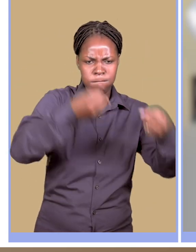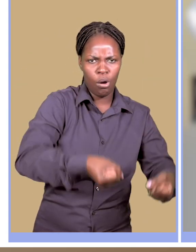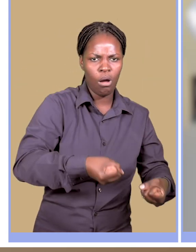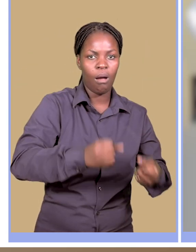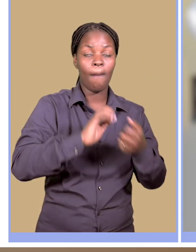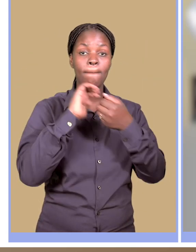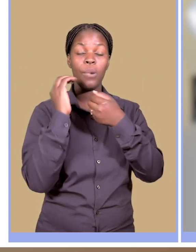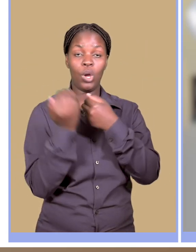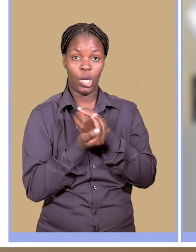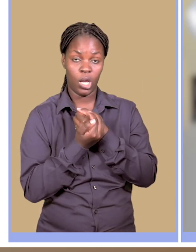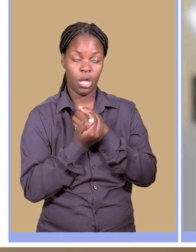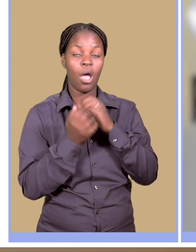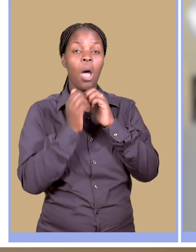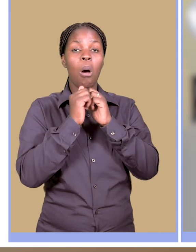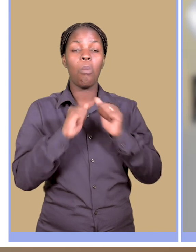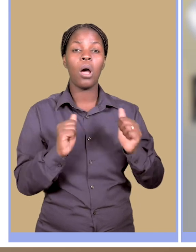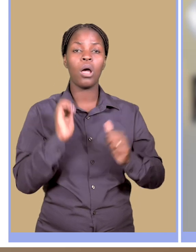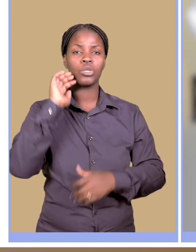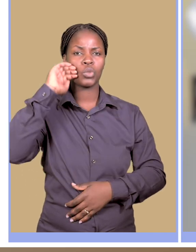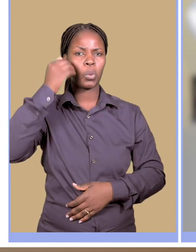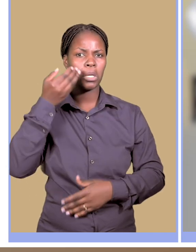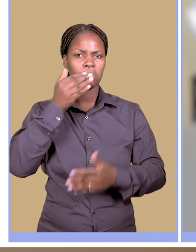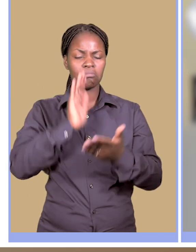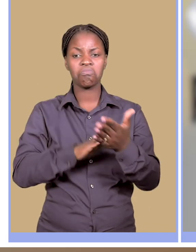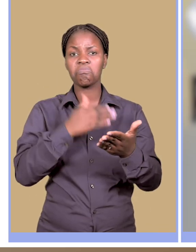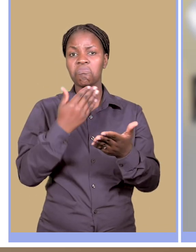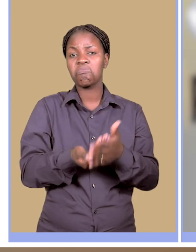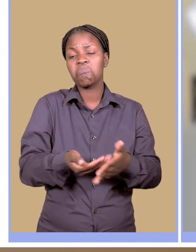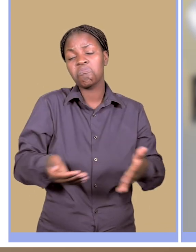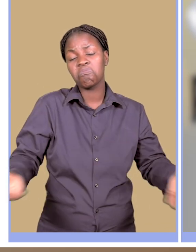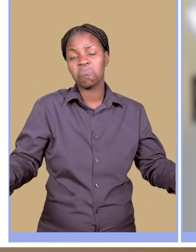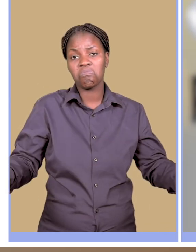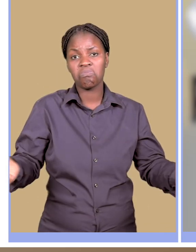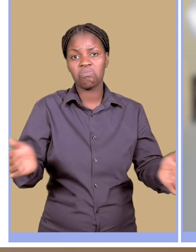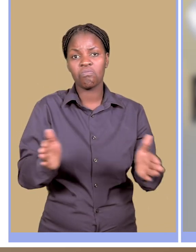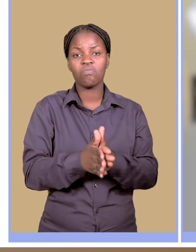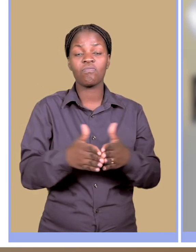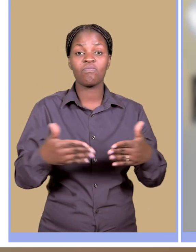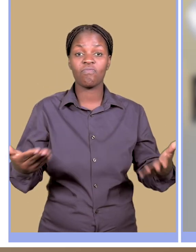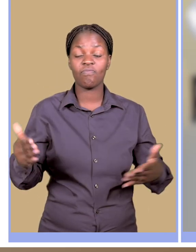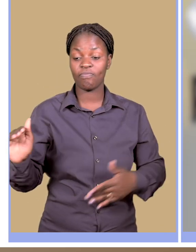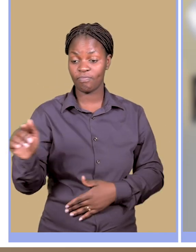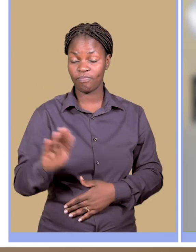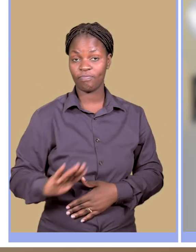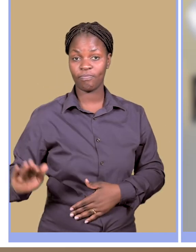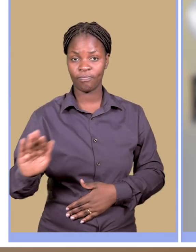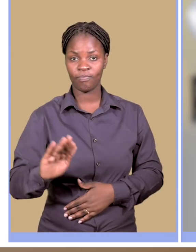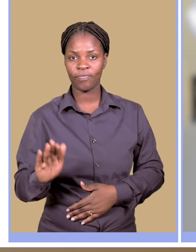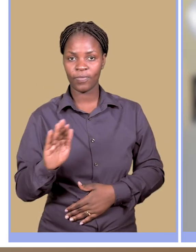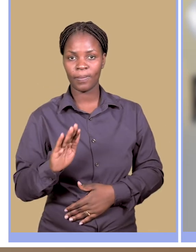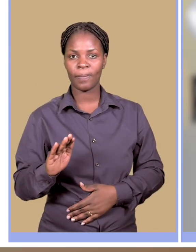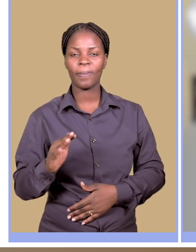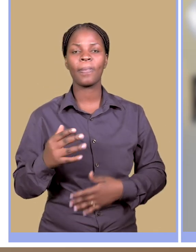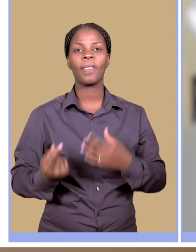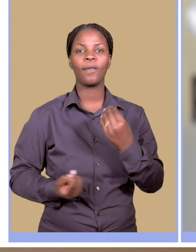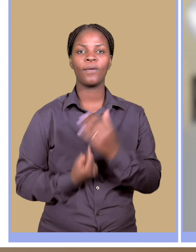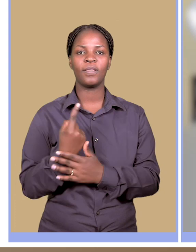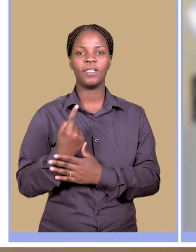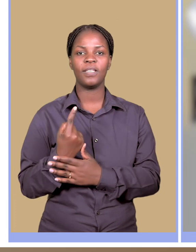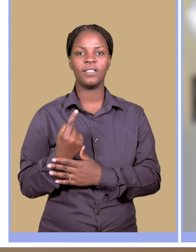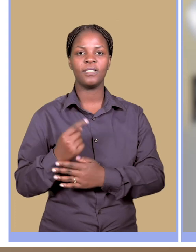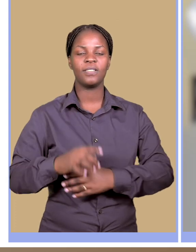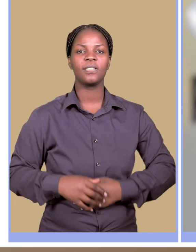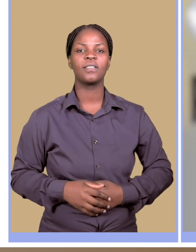isto faz outra coisa. Agora, se não existe intérprete de língua de sinais nessas zonas, nesses debates que tenham ocorrido